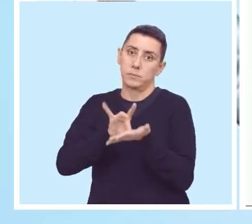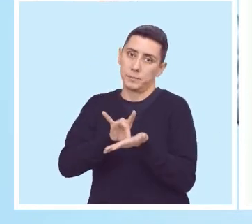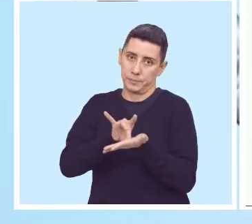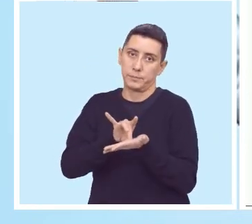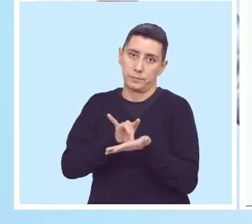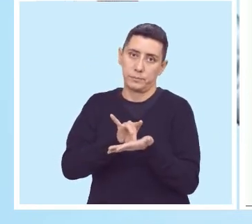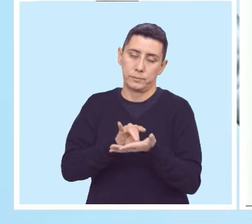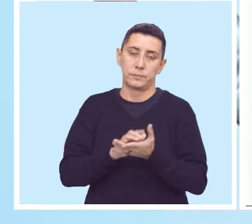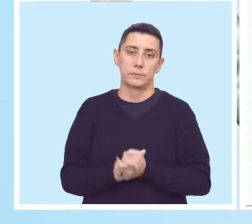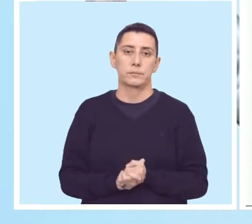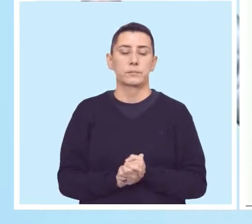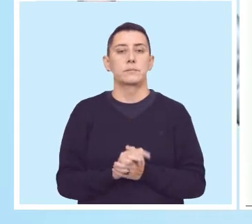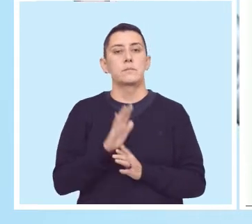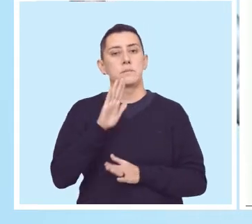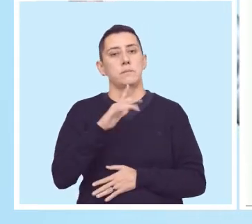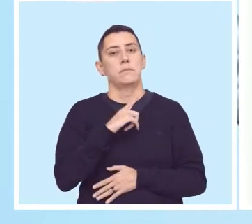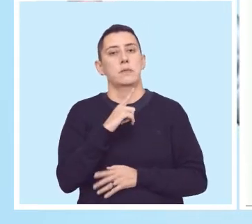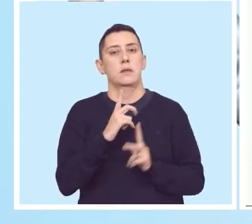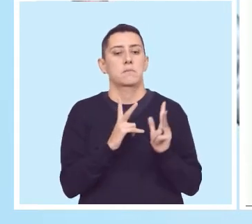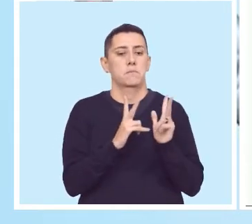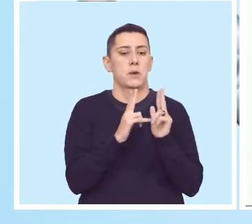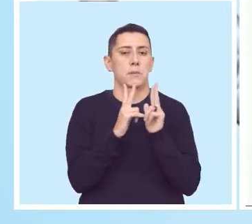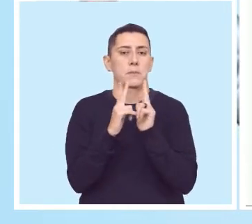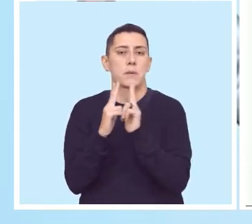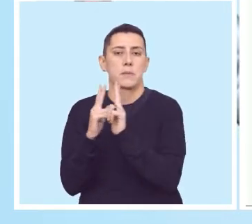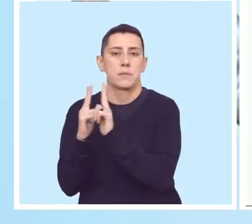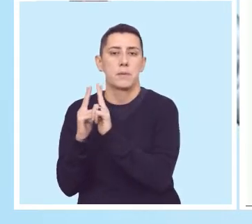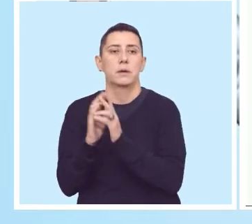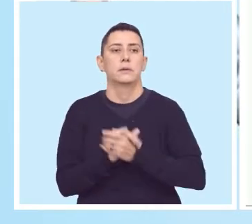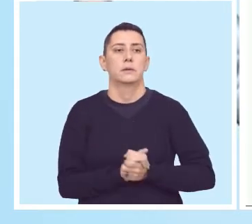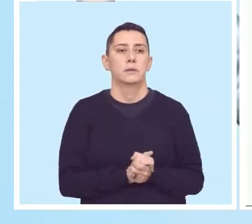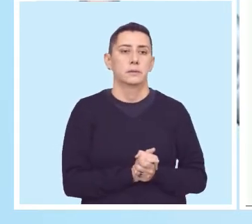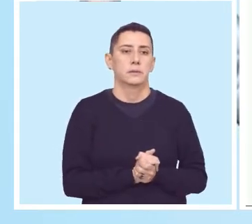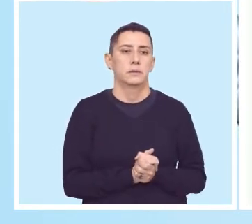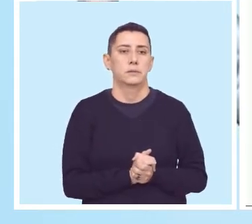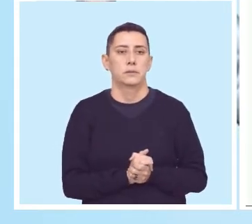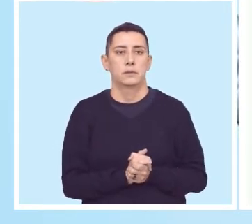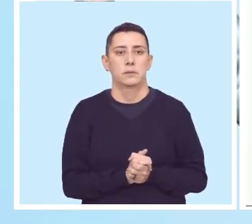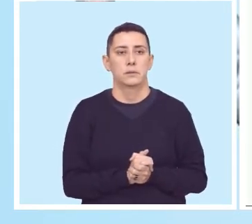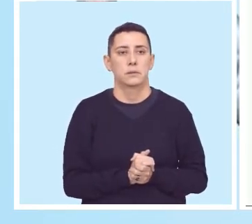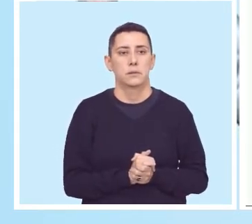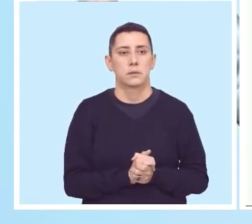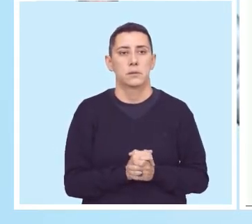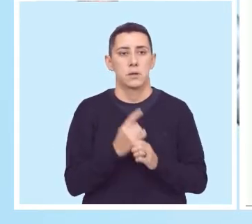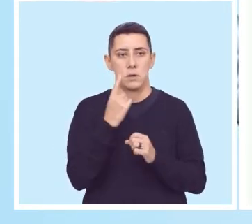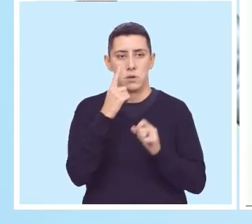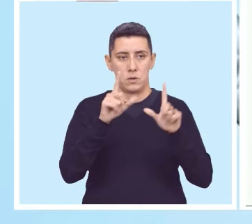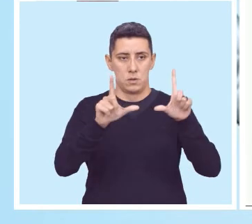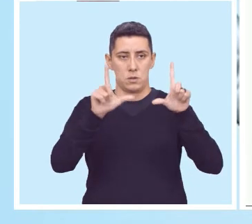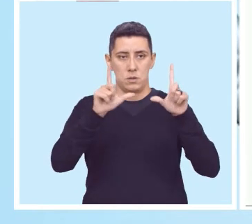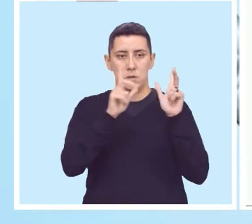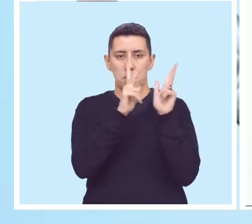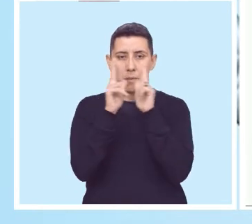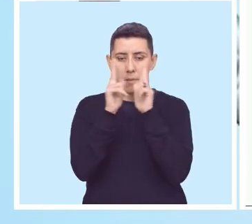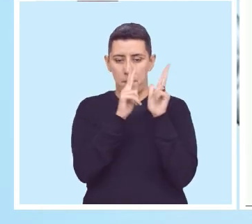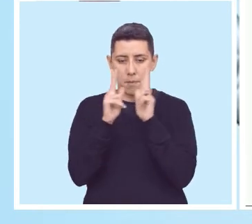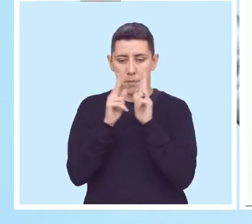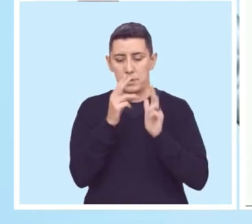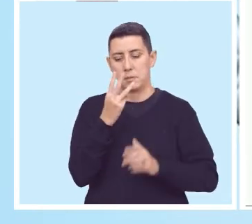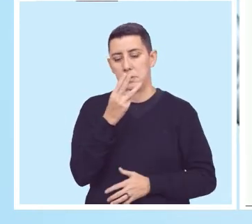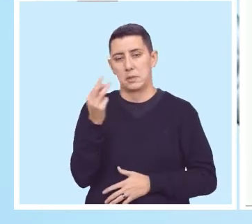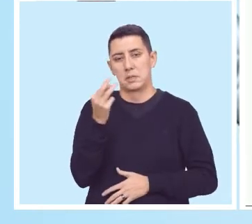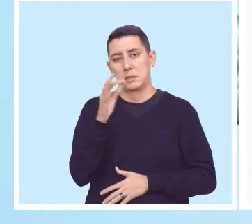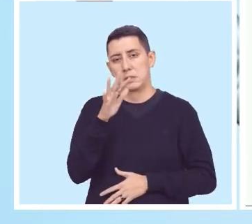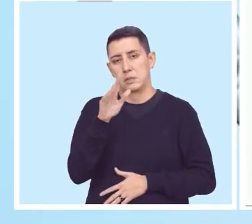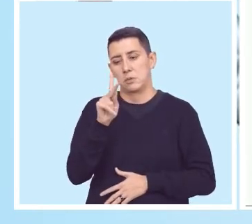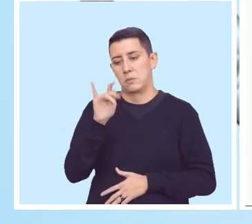passou por um processo de recortes e que cada célula ela tem uma dimensão de 400 por 300 pixels, ao totalizando 100